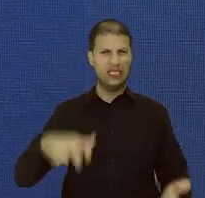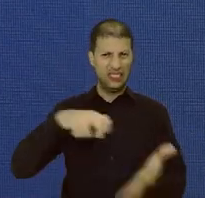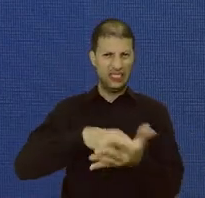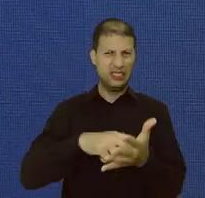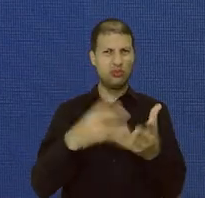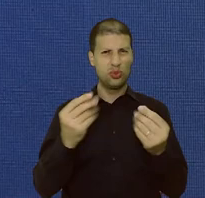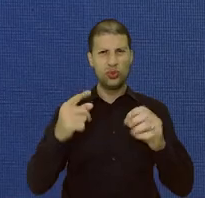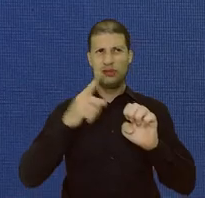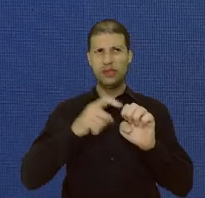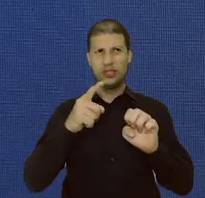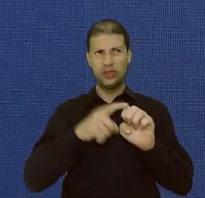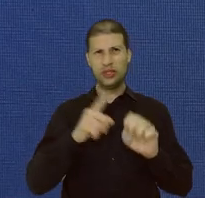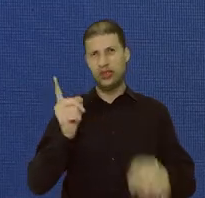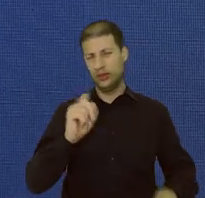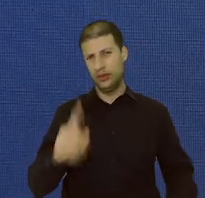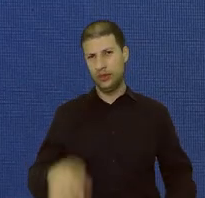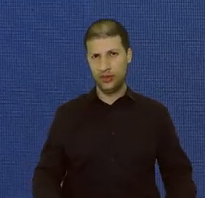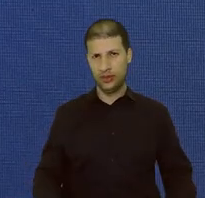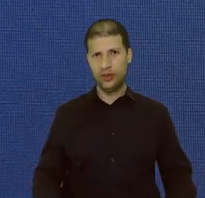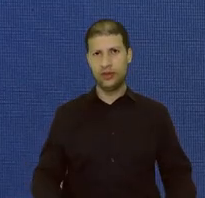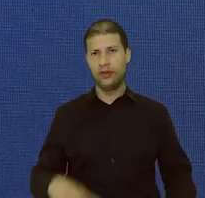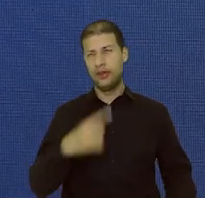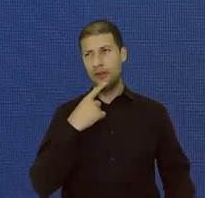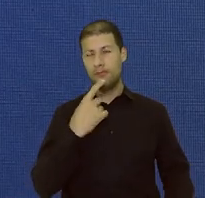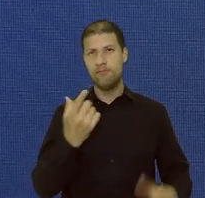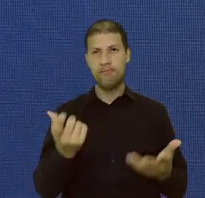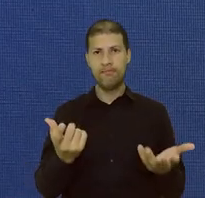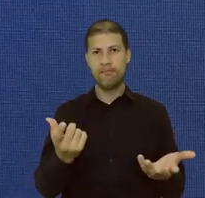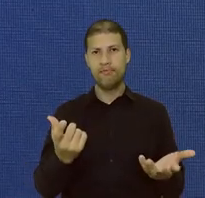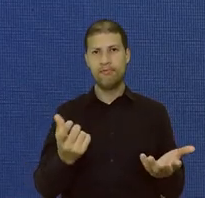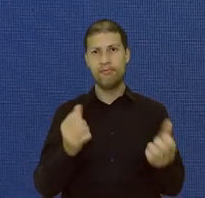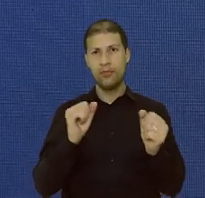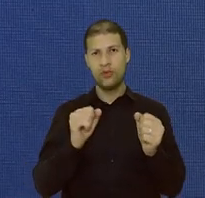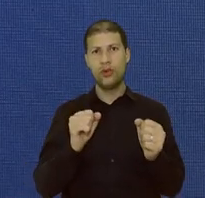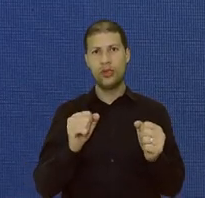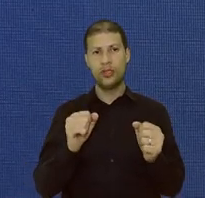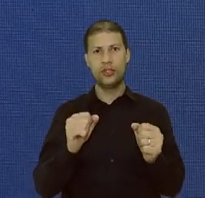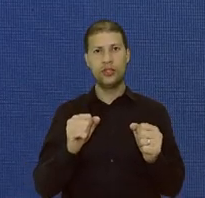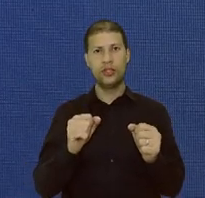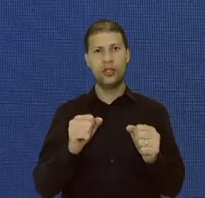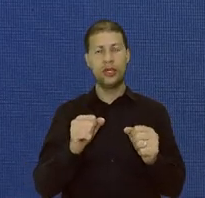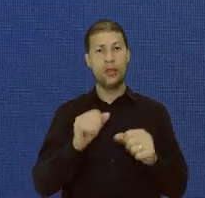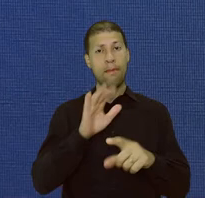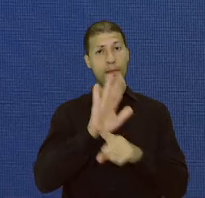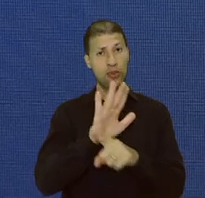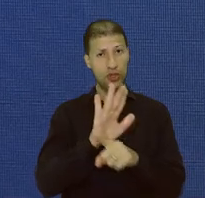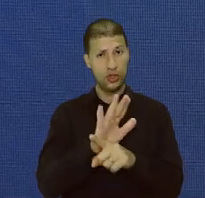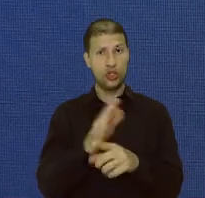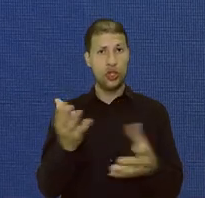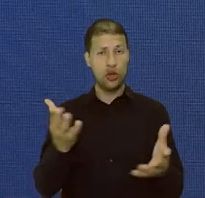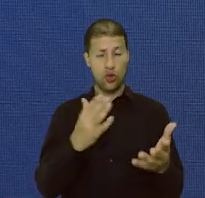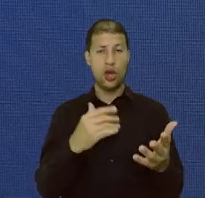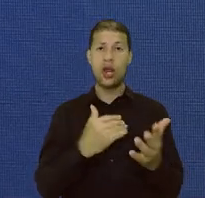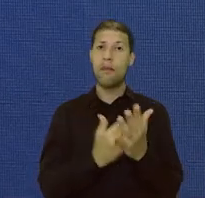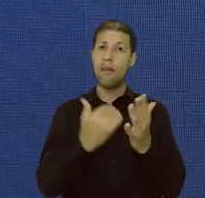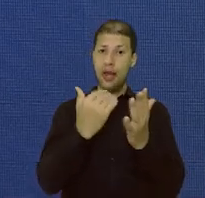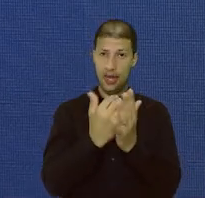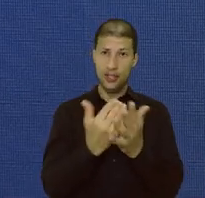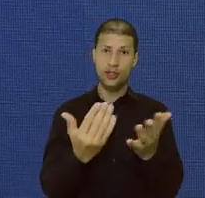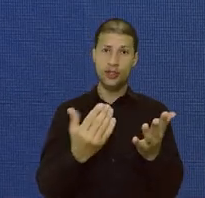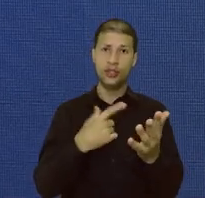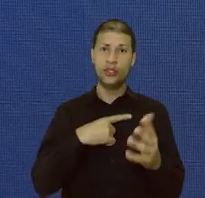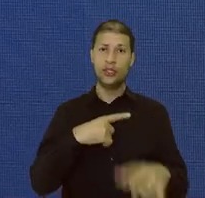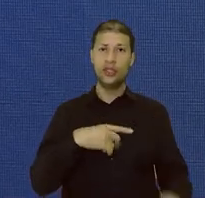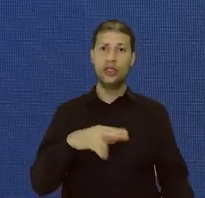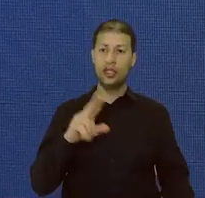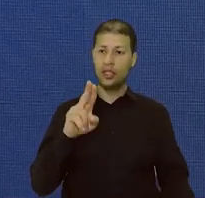com termos que que possam ser acho que buscar proteção mas ao mesmo tempo Side é